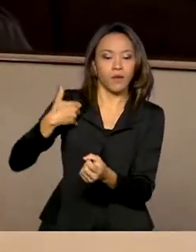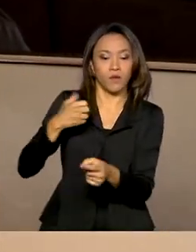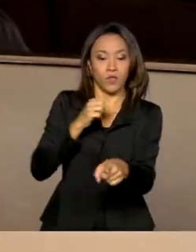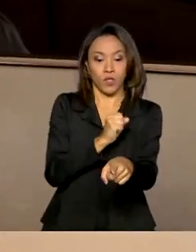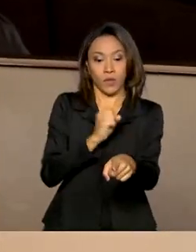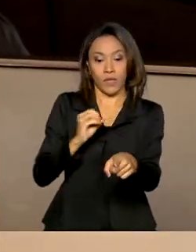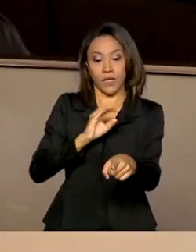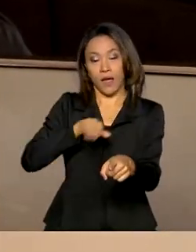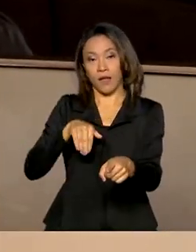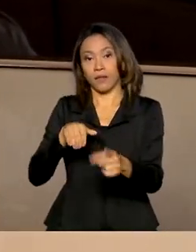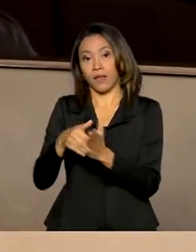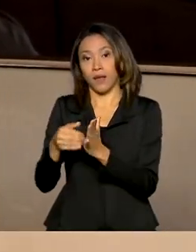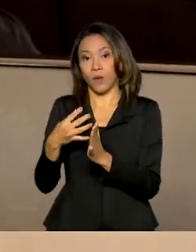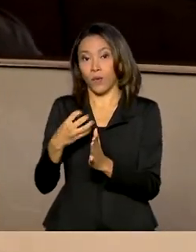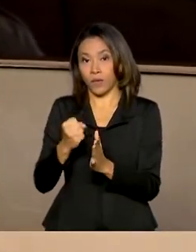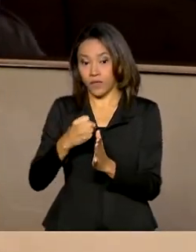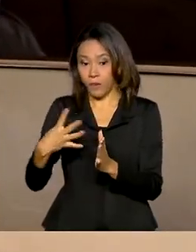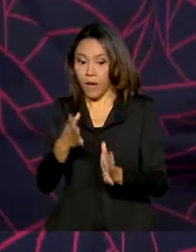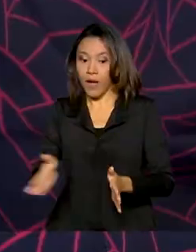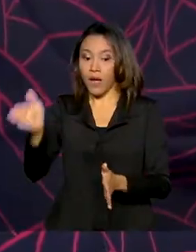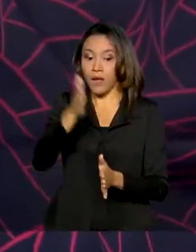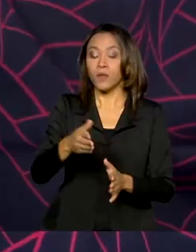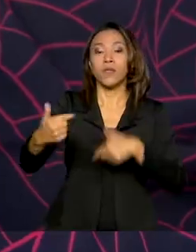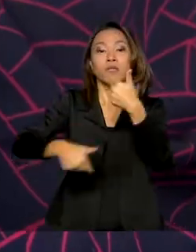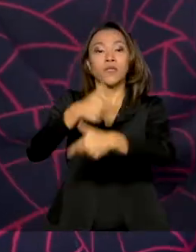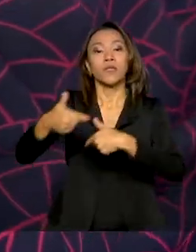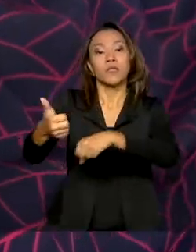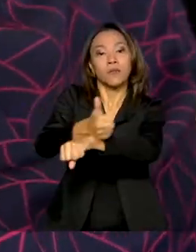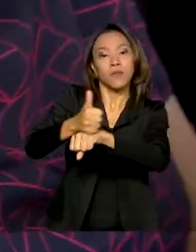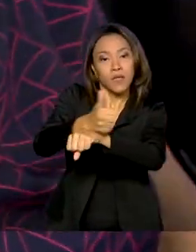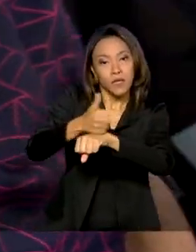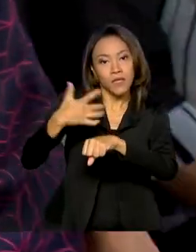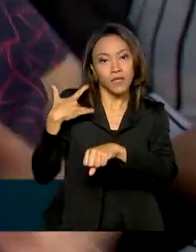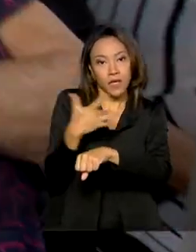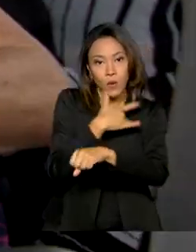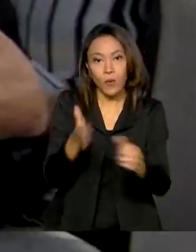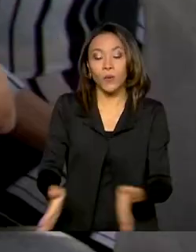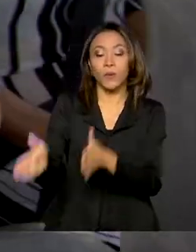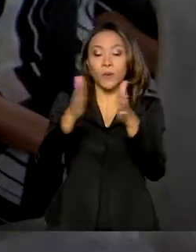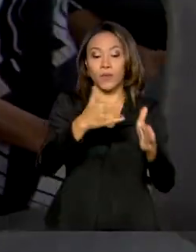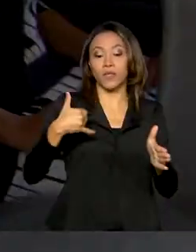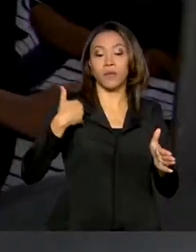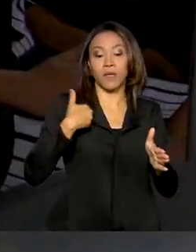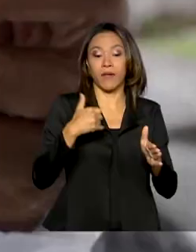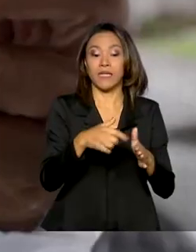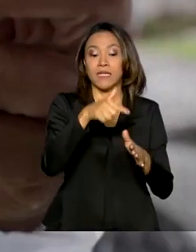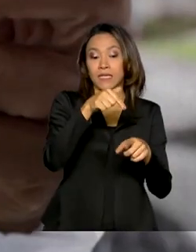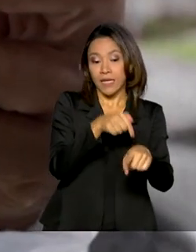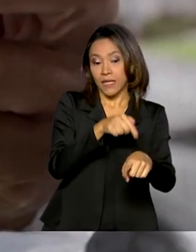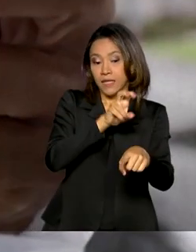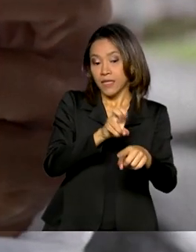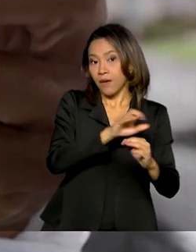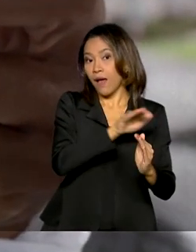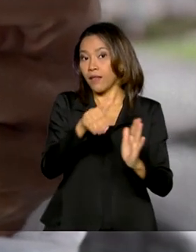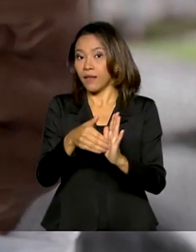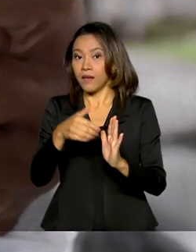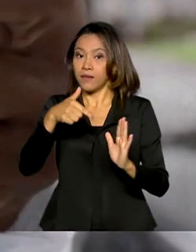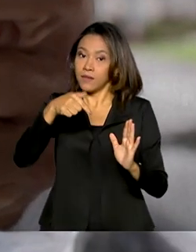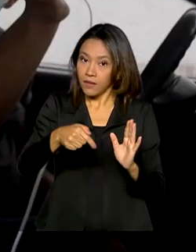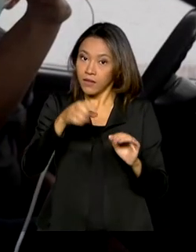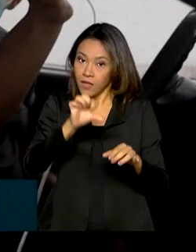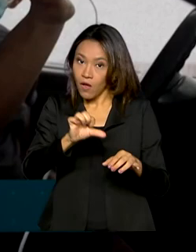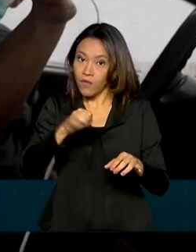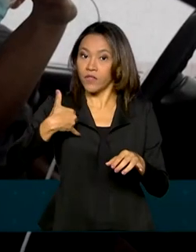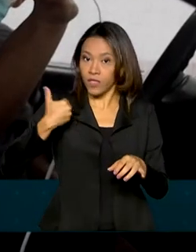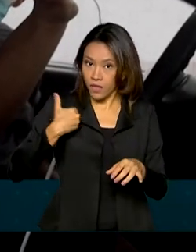anos, trabalhadores da saúde e pessoas na faixa de 75 a 79 anos. Nesta etapa, não